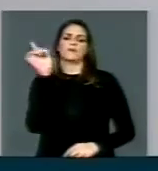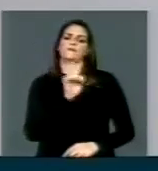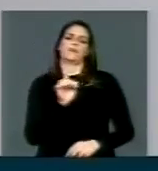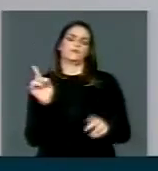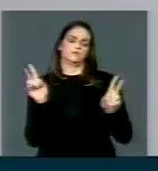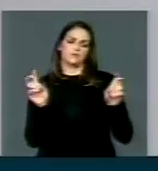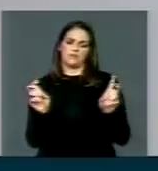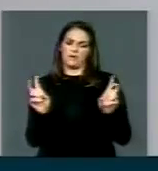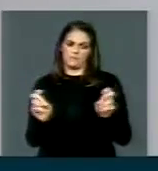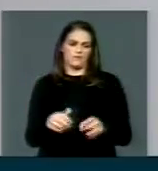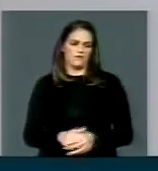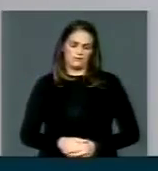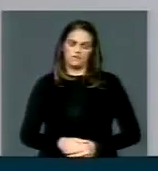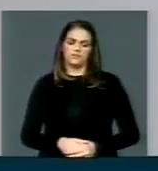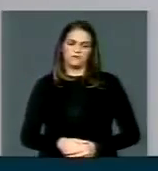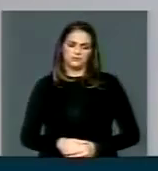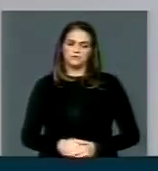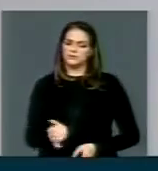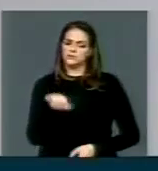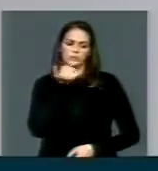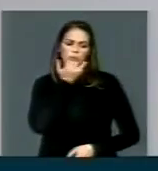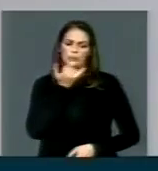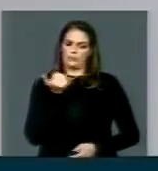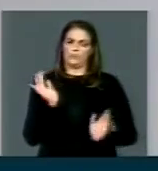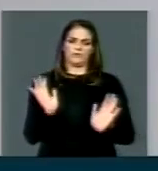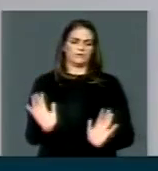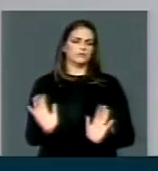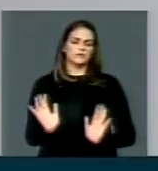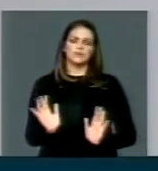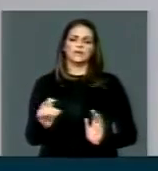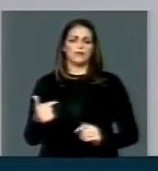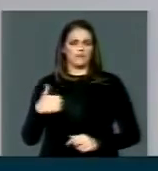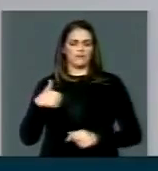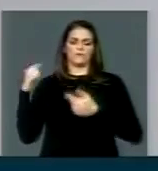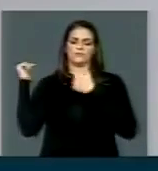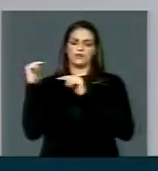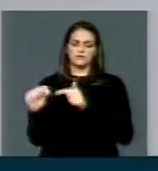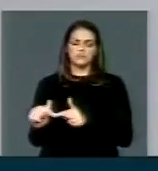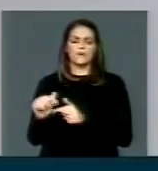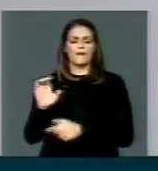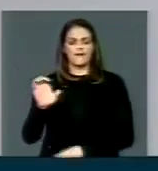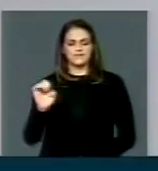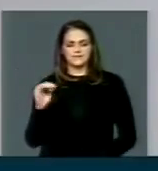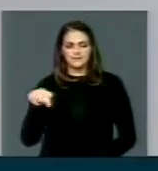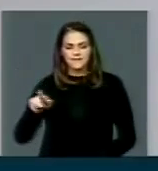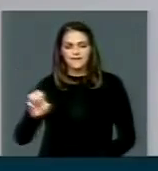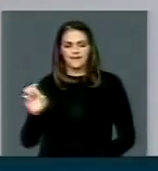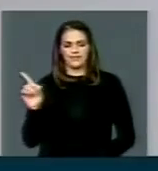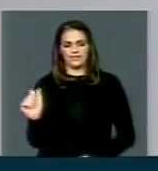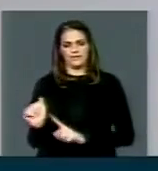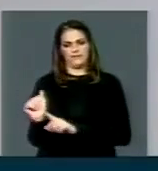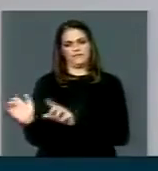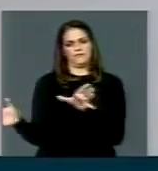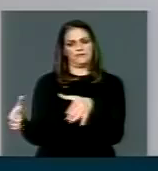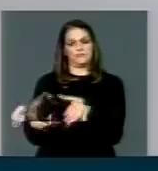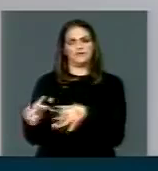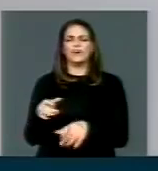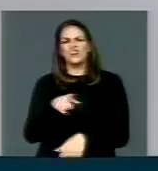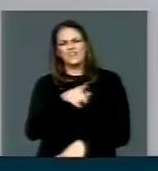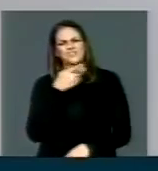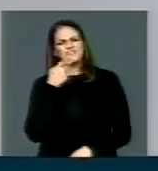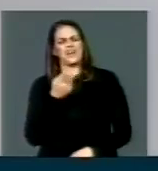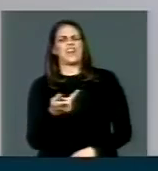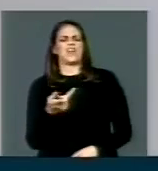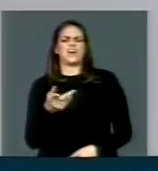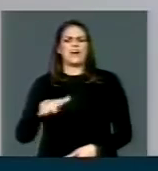venham movimento popular, eu vim de tradição de esquerda, não me venham com essa história que uns